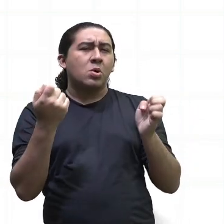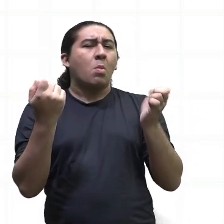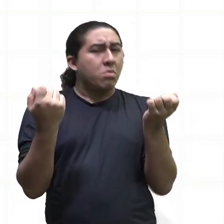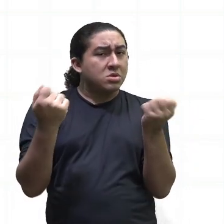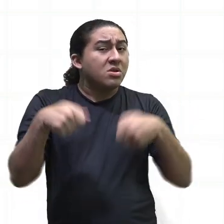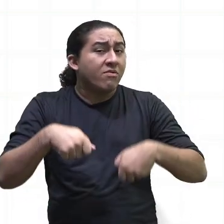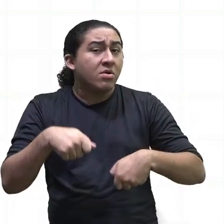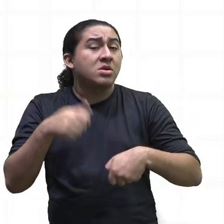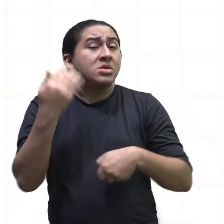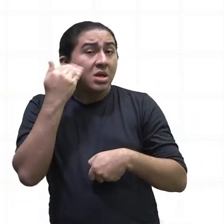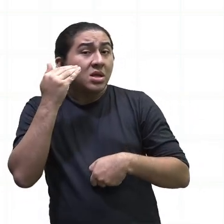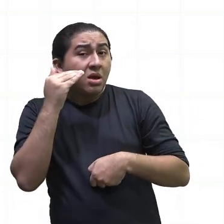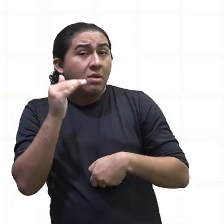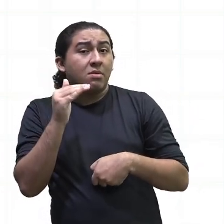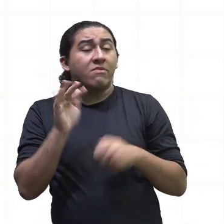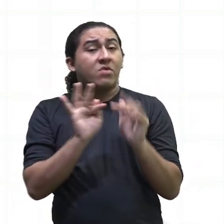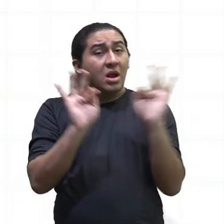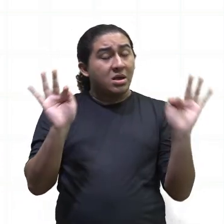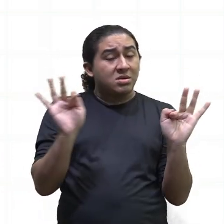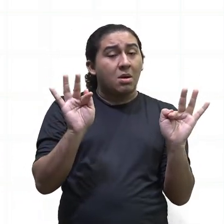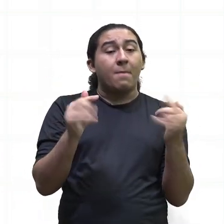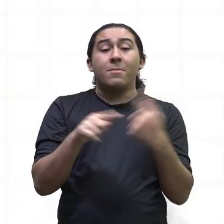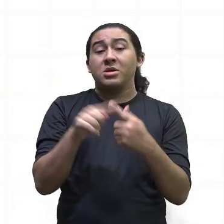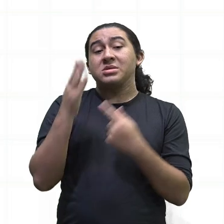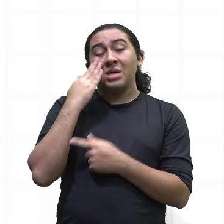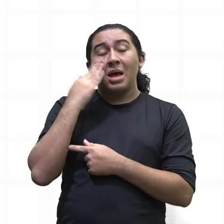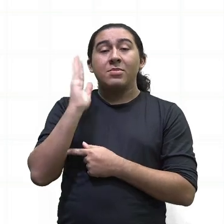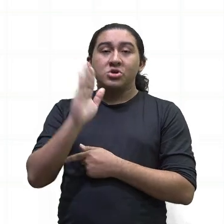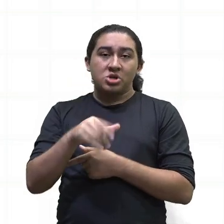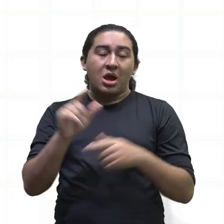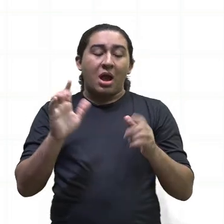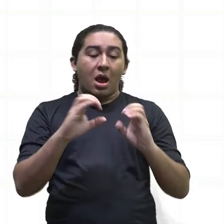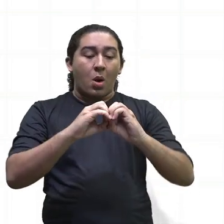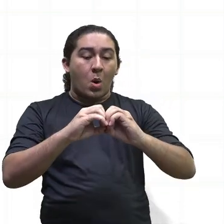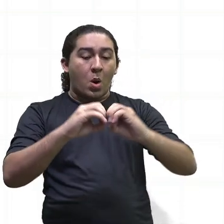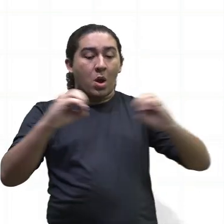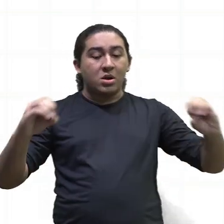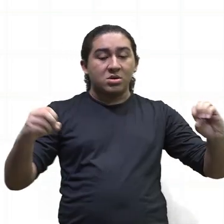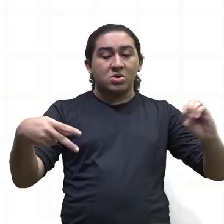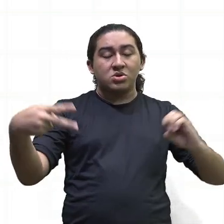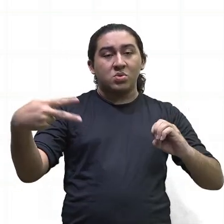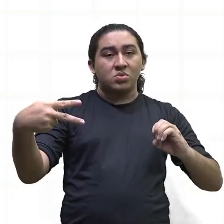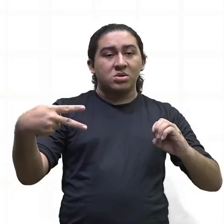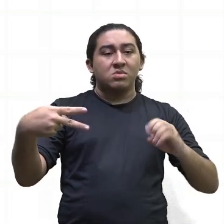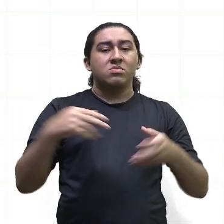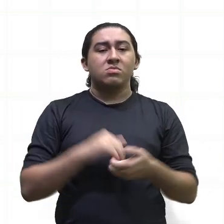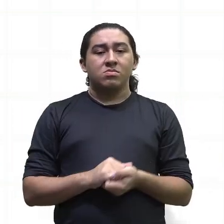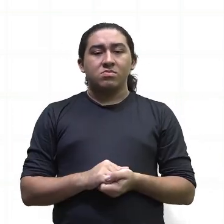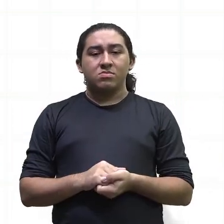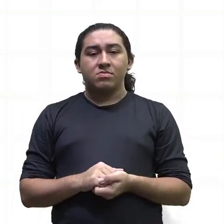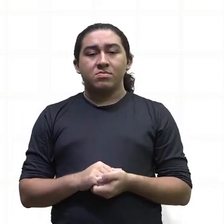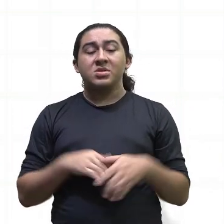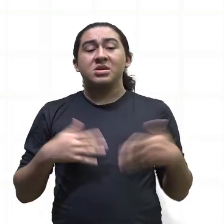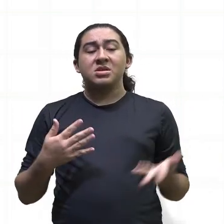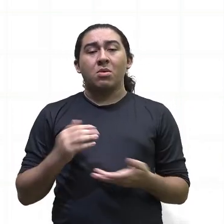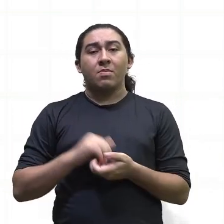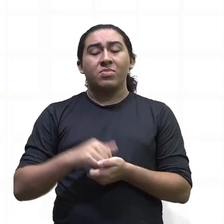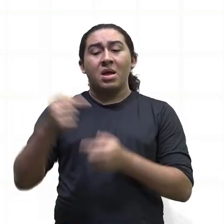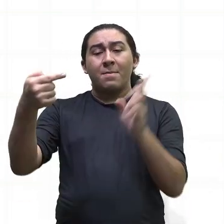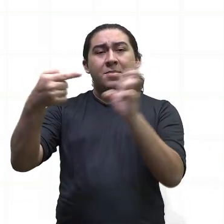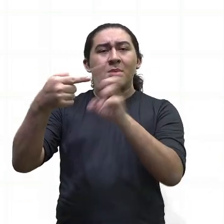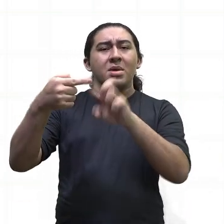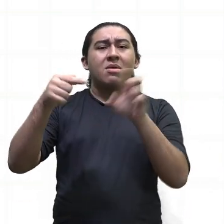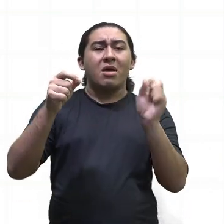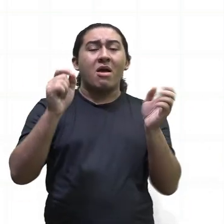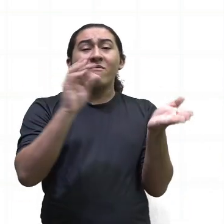né? Porteiro cochilava. O que aconteceu? O porteiro cochilava. Já o do edifício cochilava, quem cochilava aí, né? Quem estava